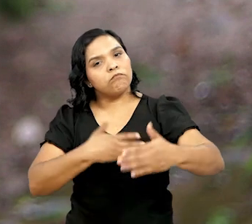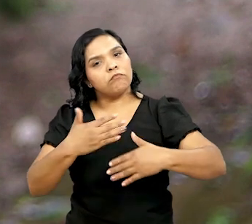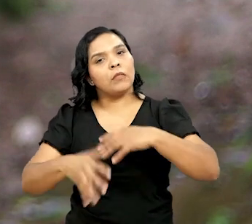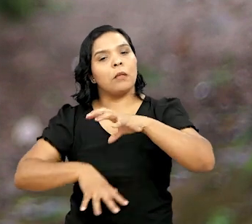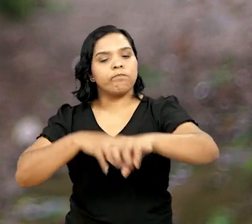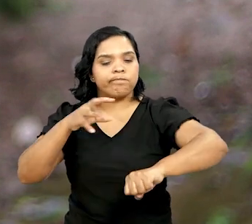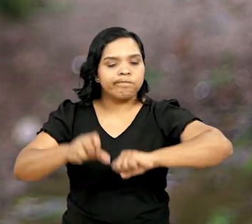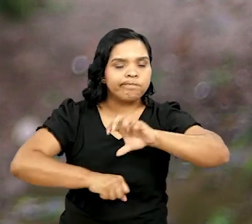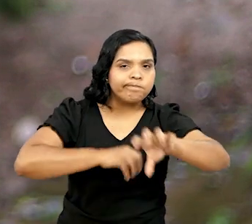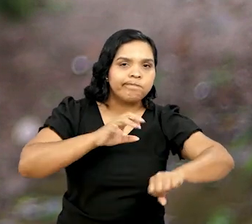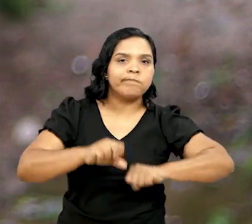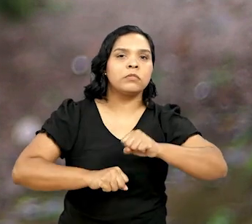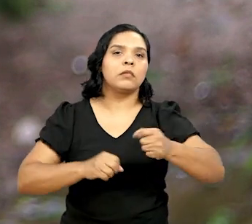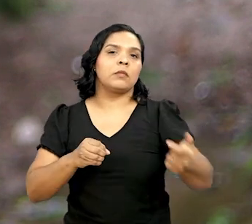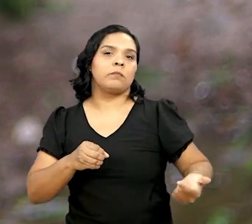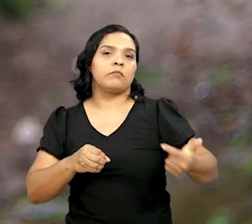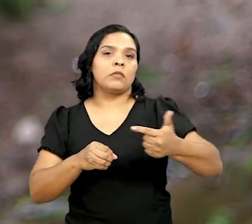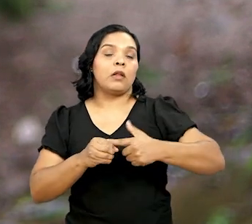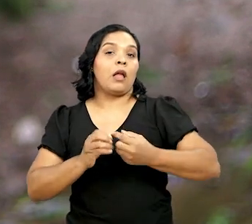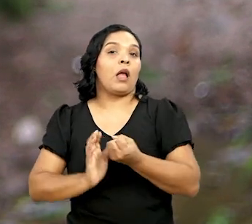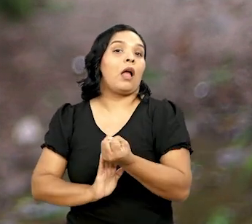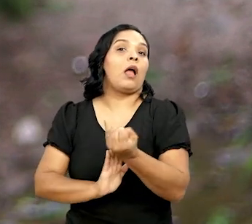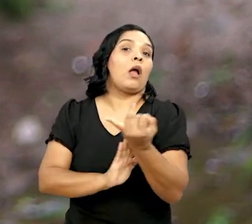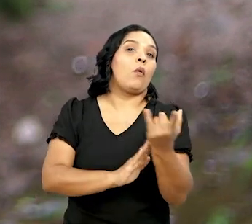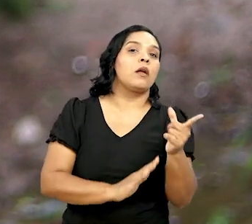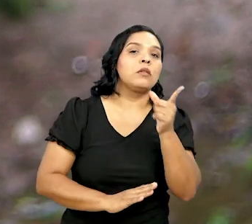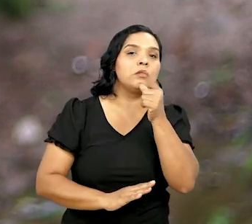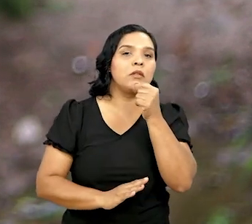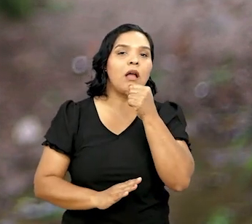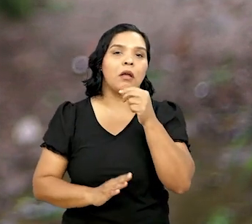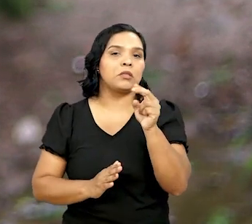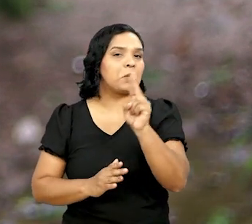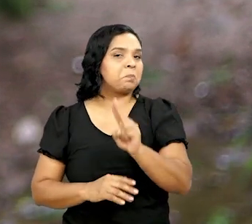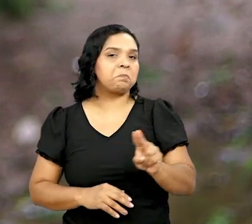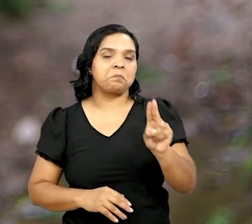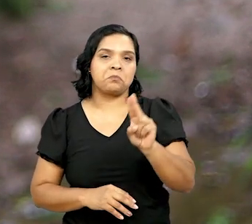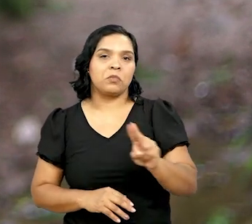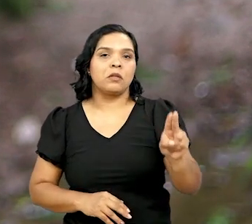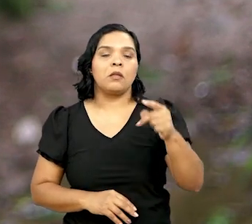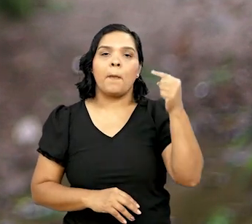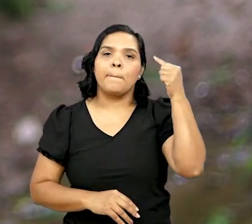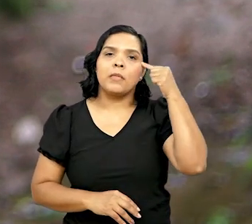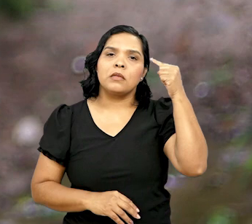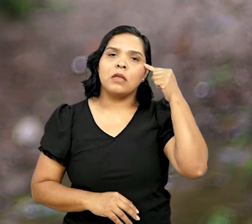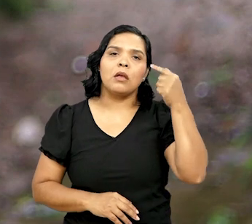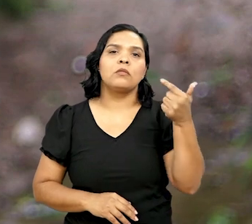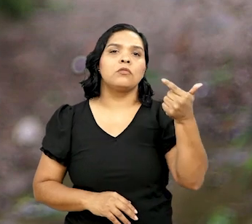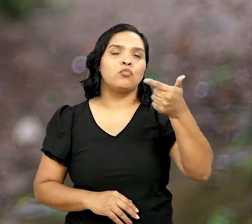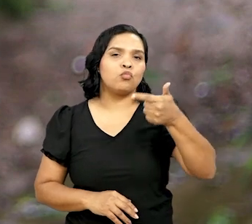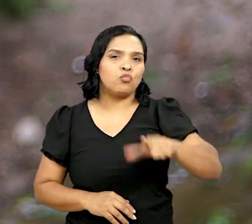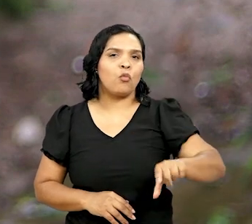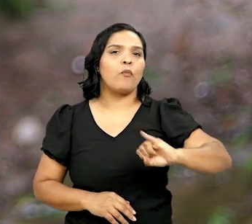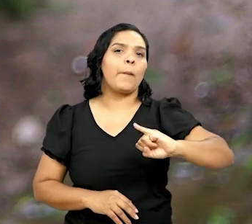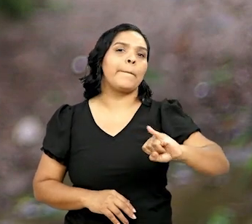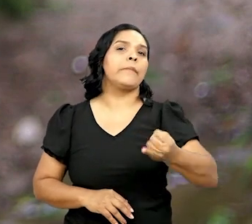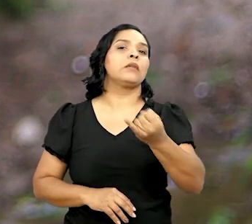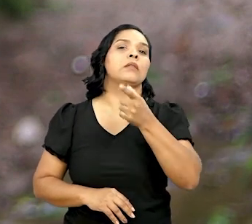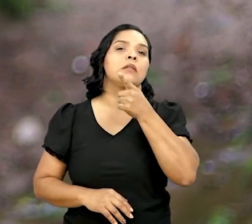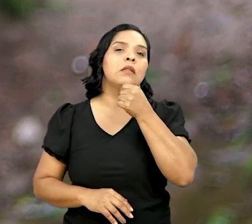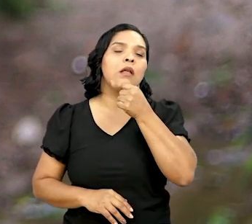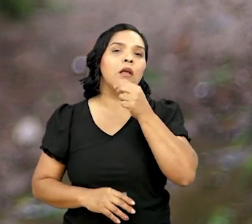No processo de extração do petróleo, é grande a quantidade residual de água inutilizada. Pensando em formas de